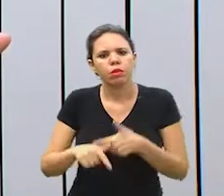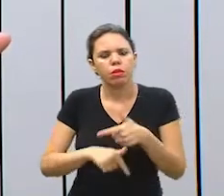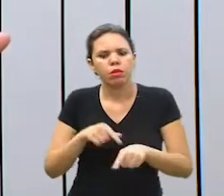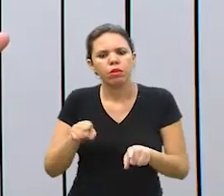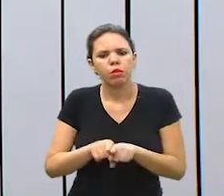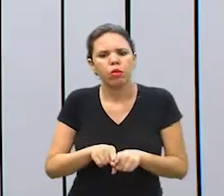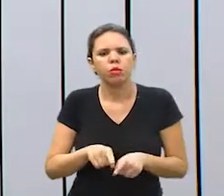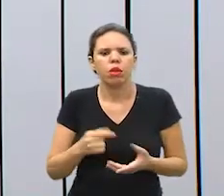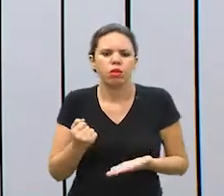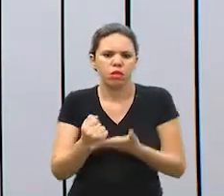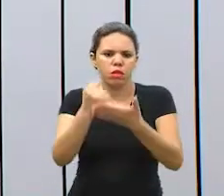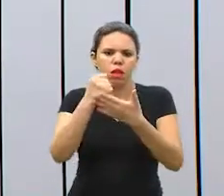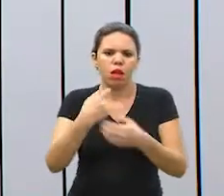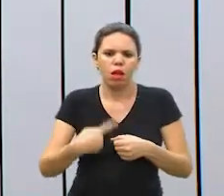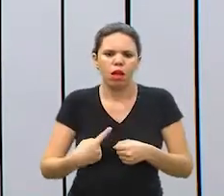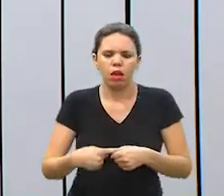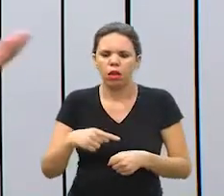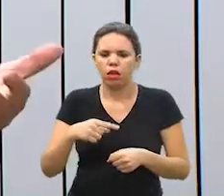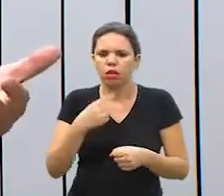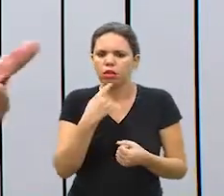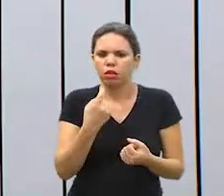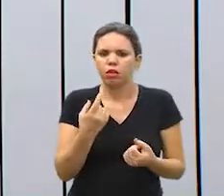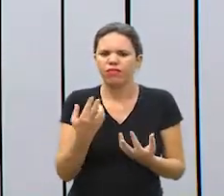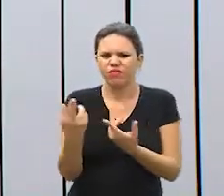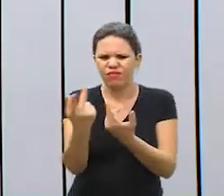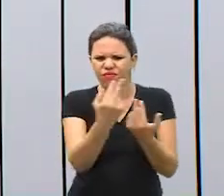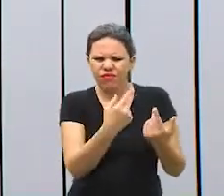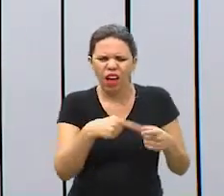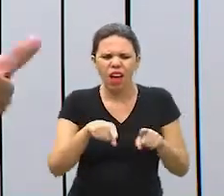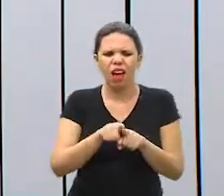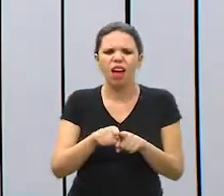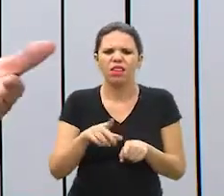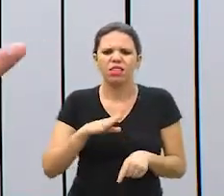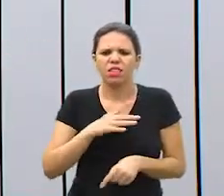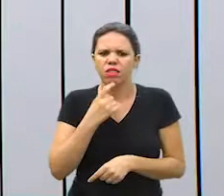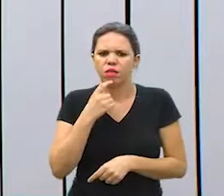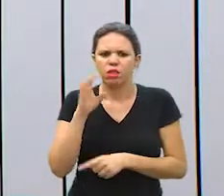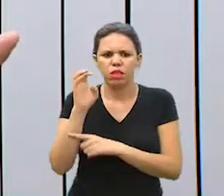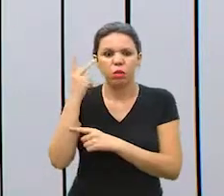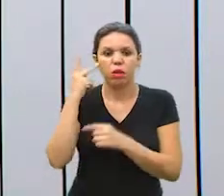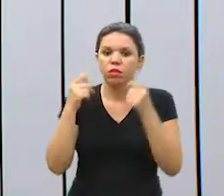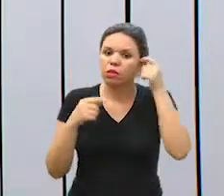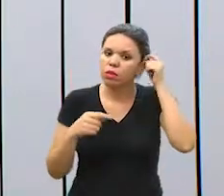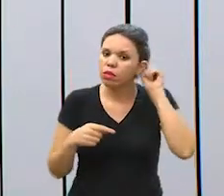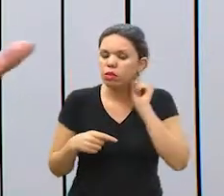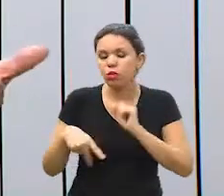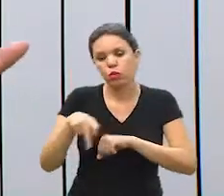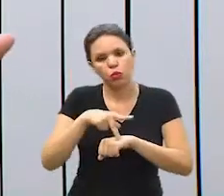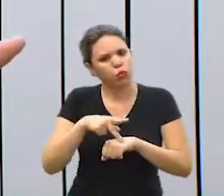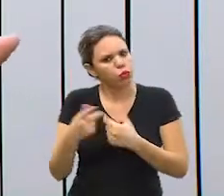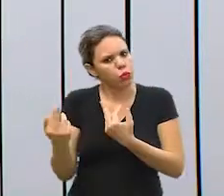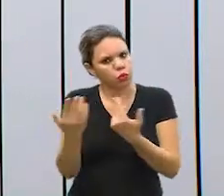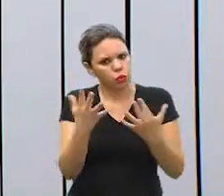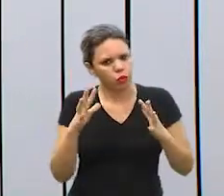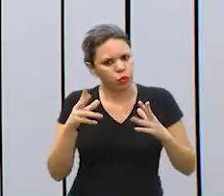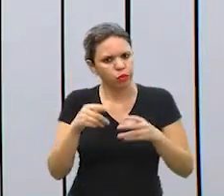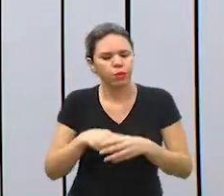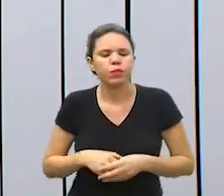só para o município, como para tantas cidades, não só do estado de São Paulo também, mas também do país como um